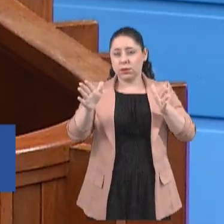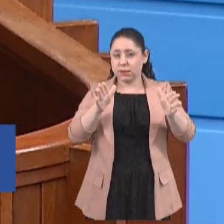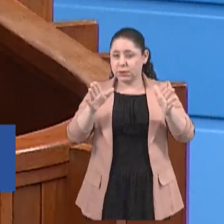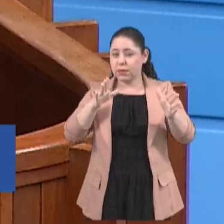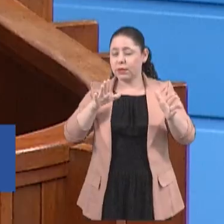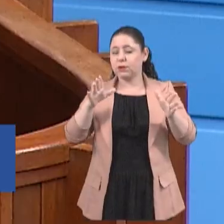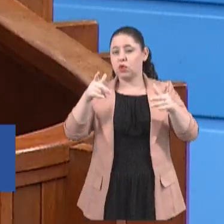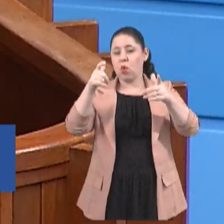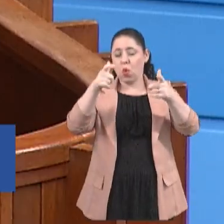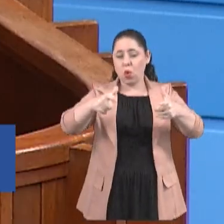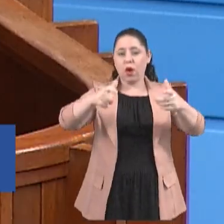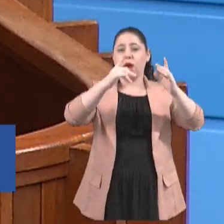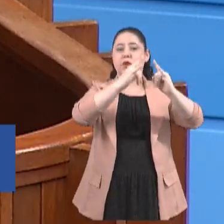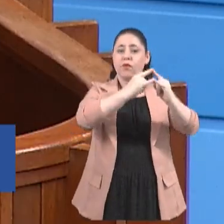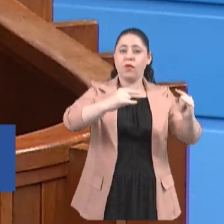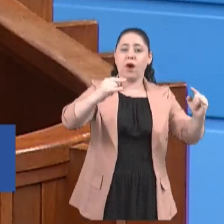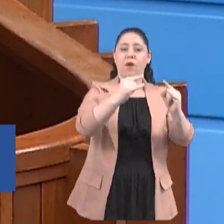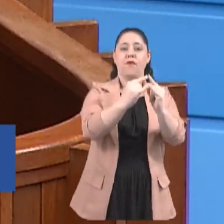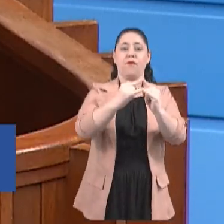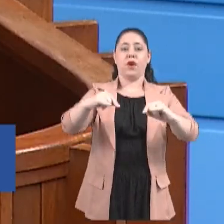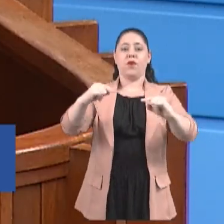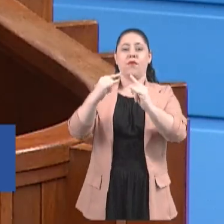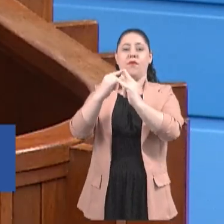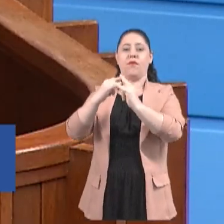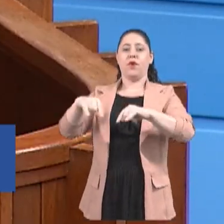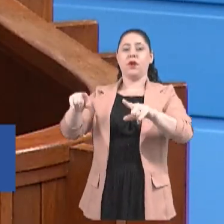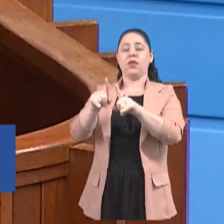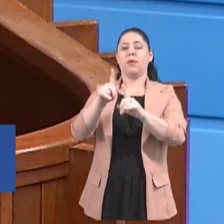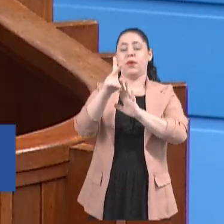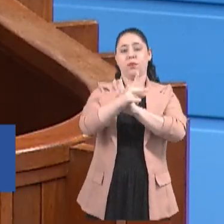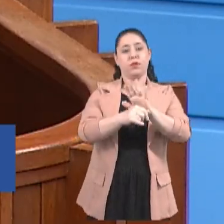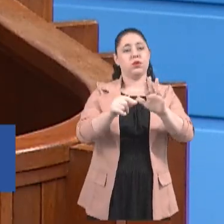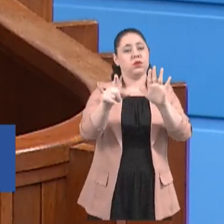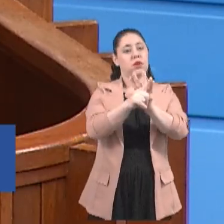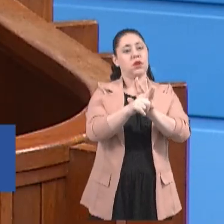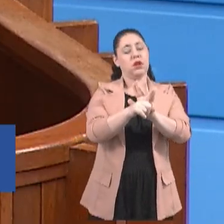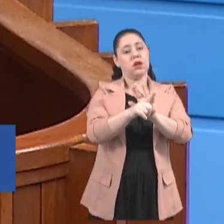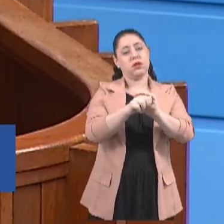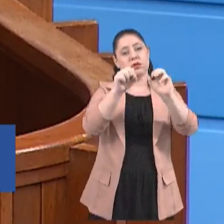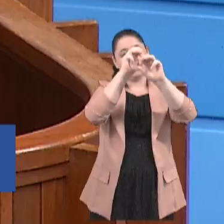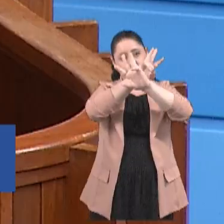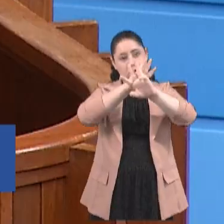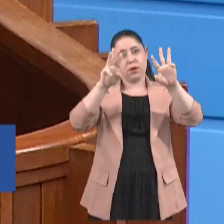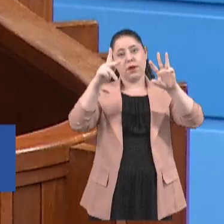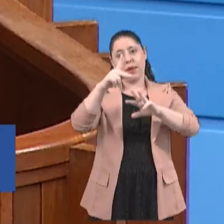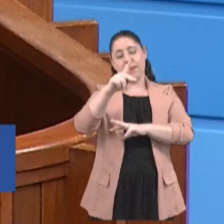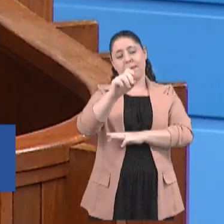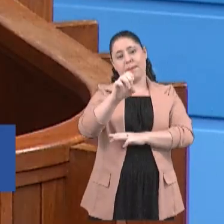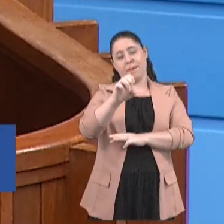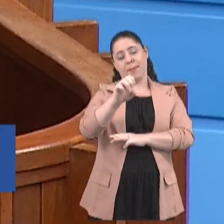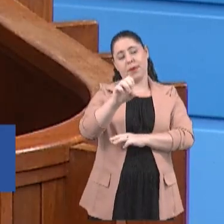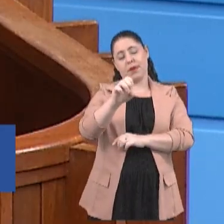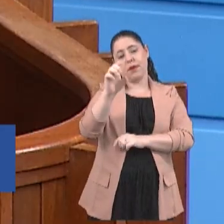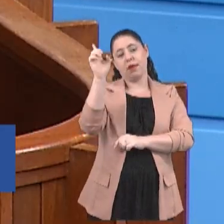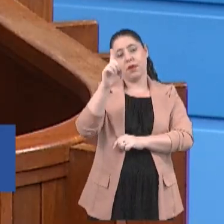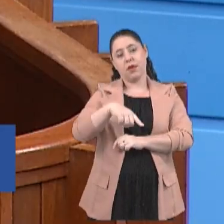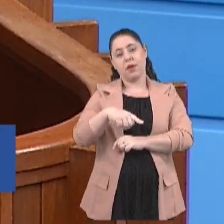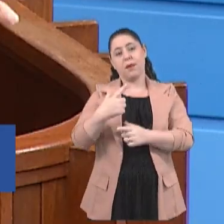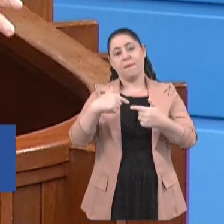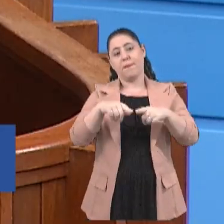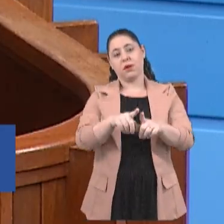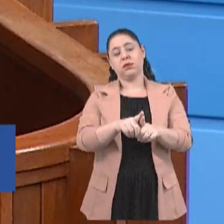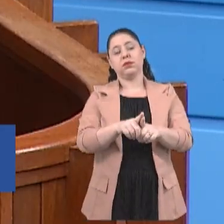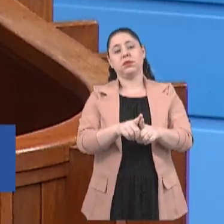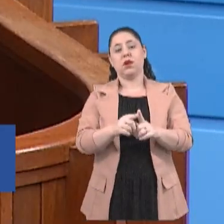a assentamentos. Foi colocado o projeto no site da EPE, que é o Escritório de Parceria Estratégica,